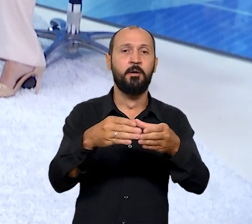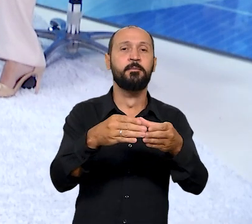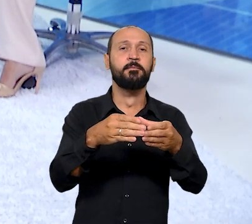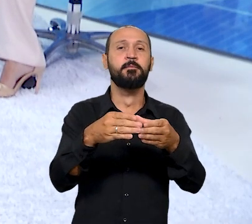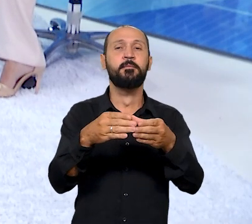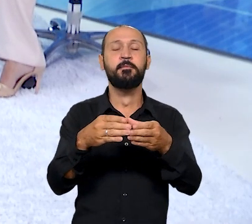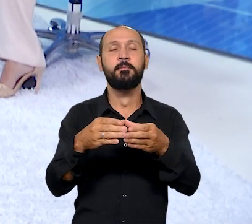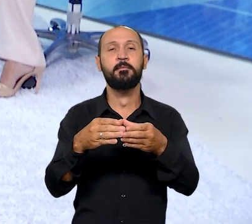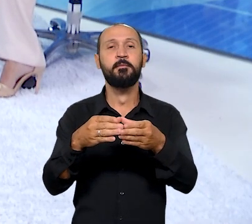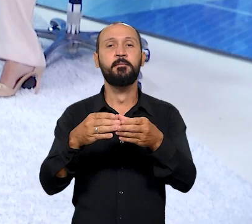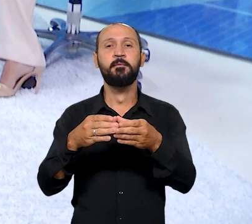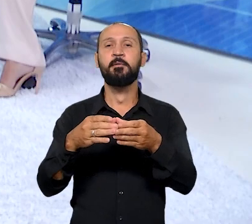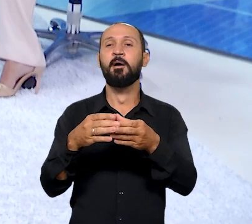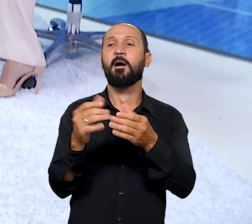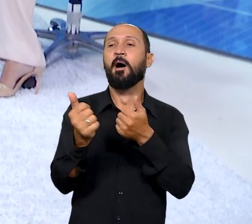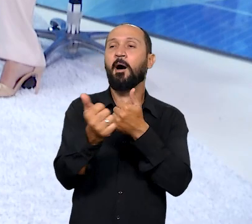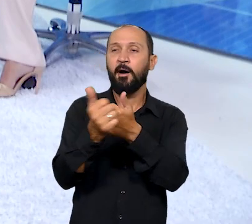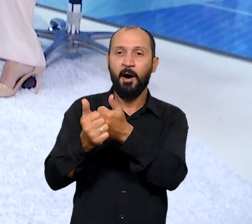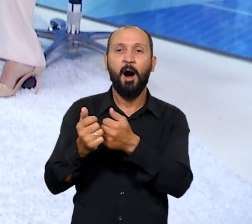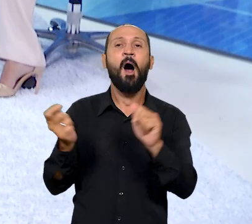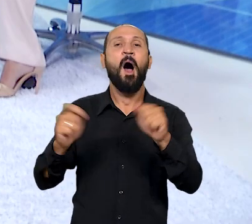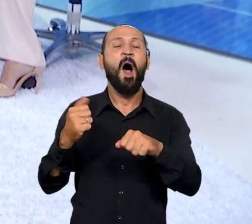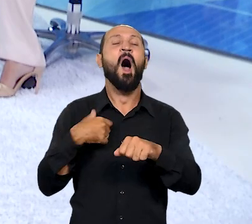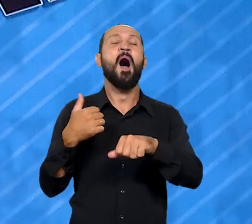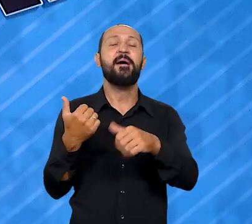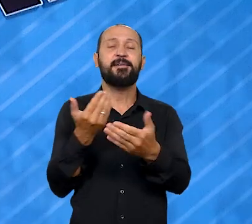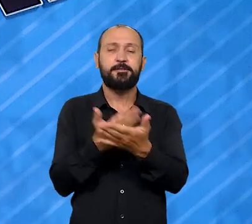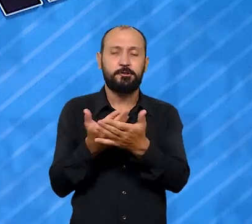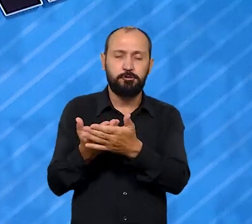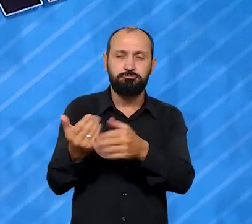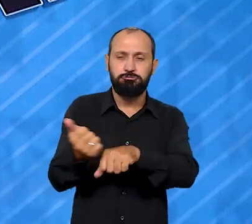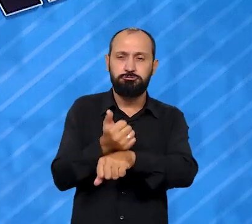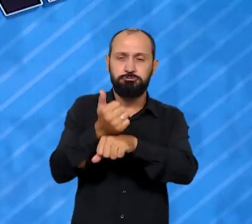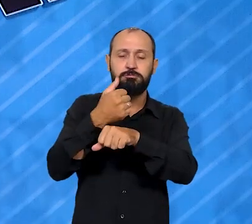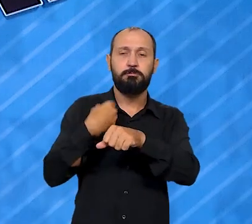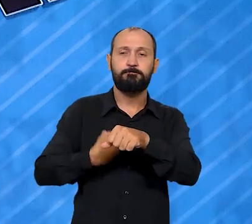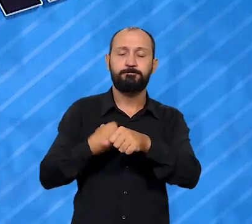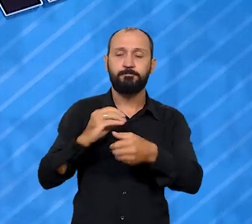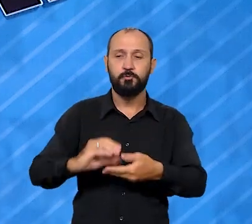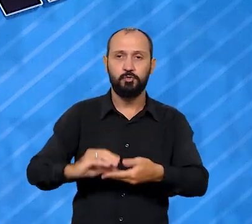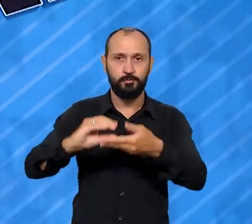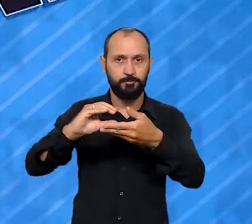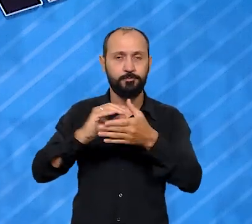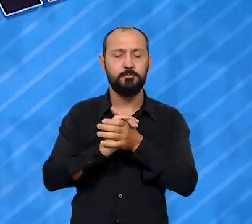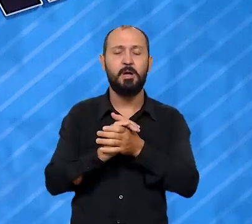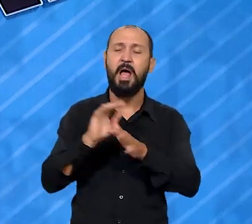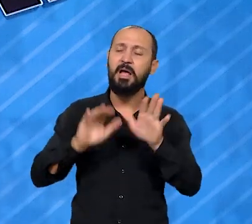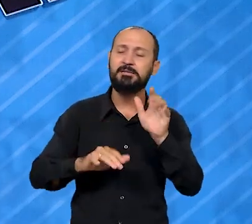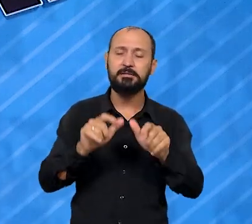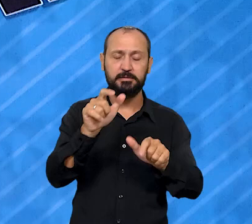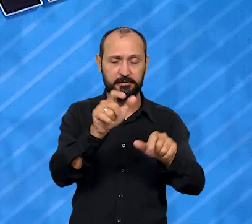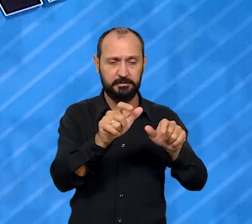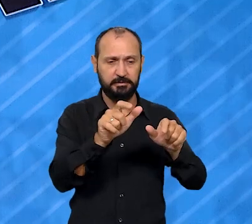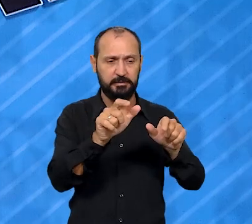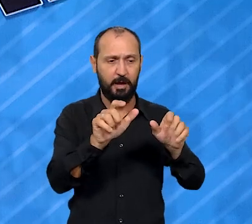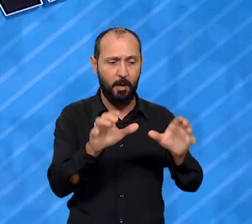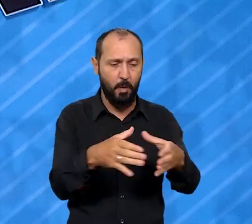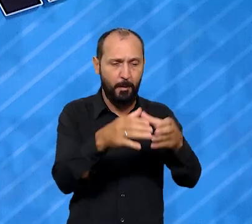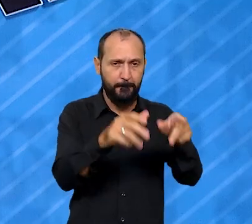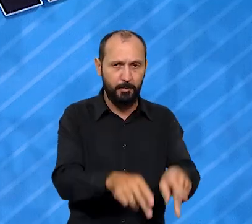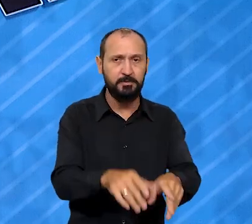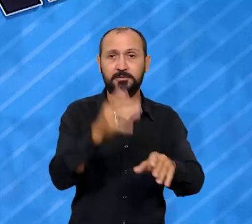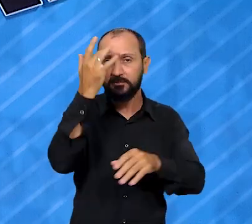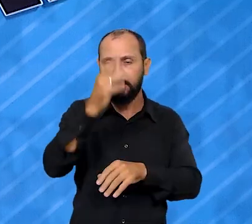membros que estão ali mais qualificados para fazer parte desses conselhos. Então a população talvez não